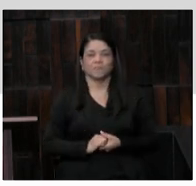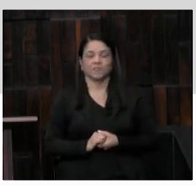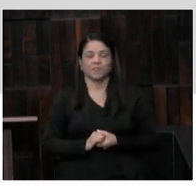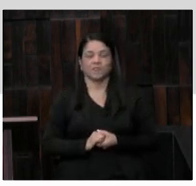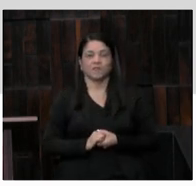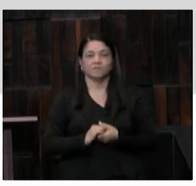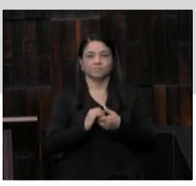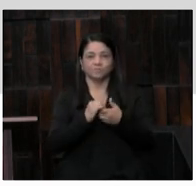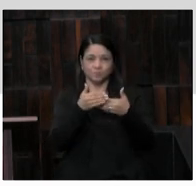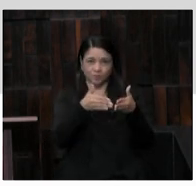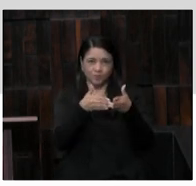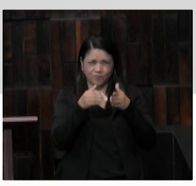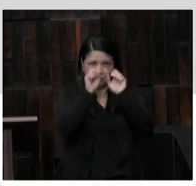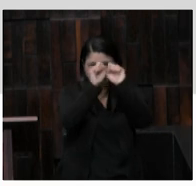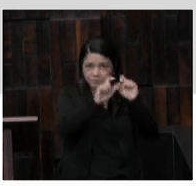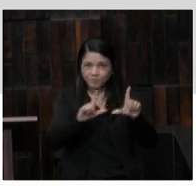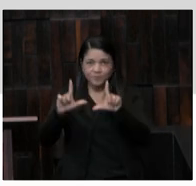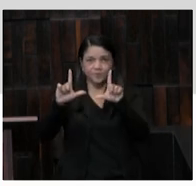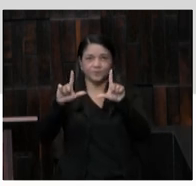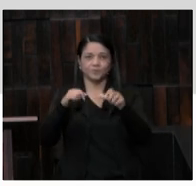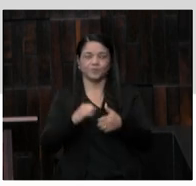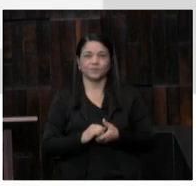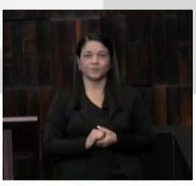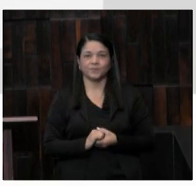Pode passar, por favor?